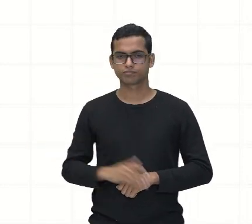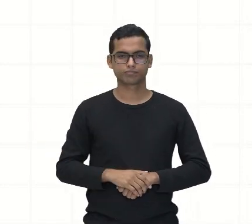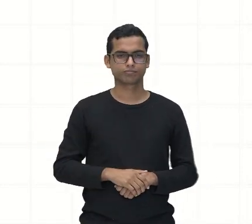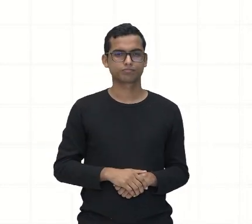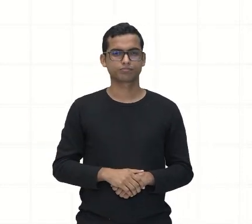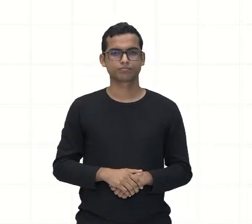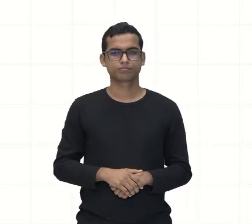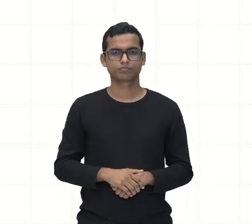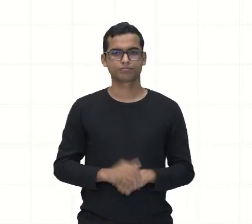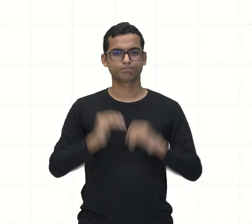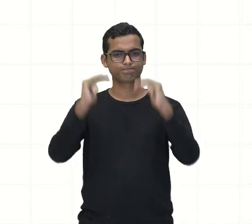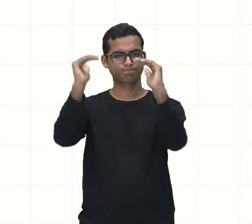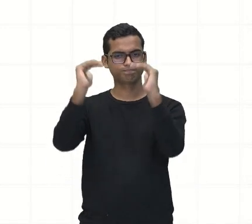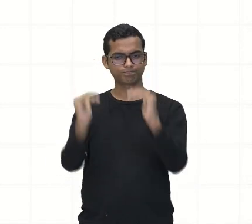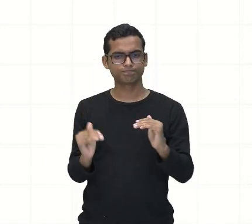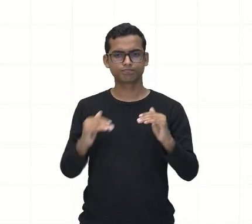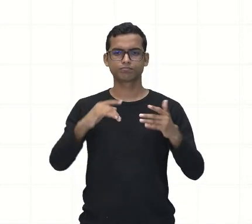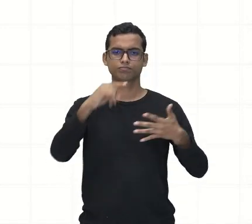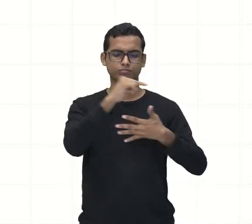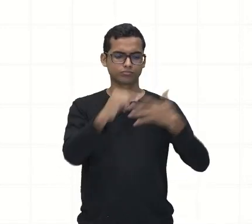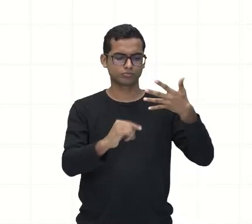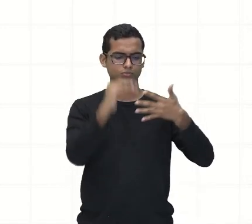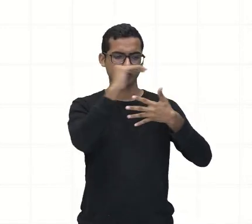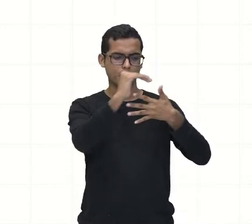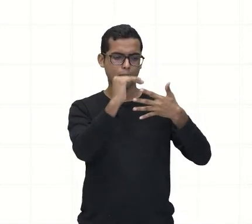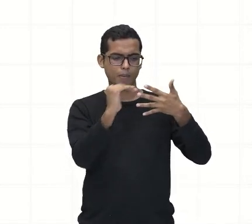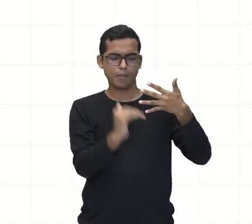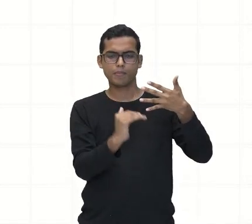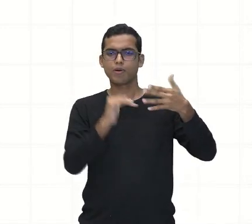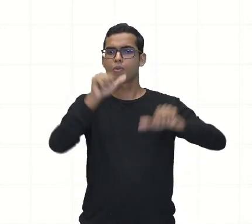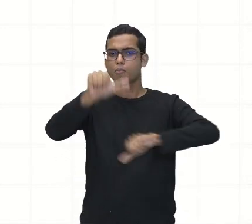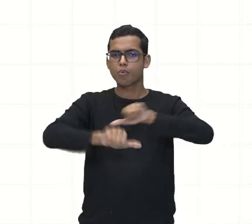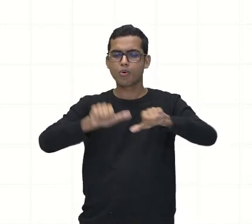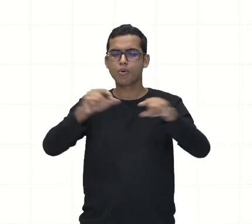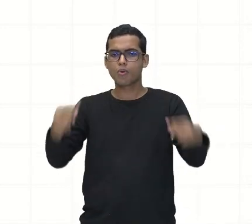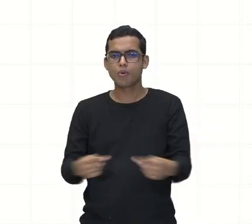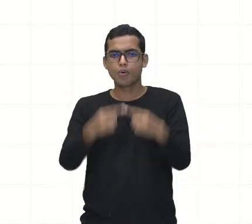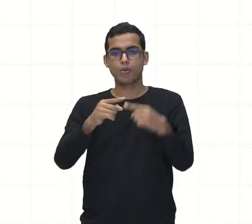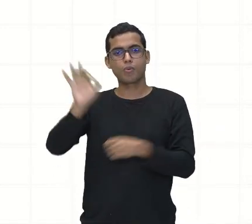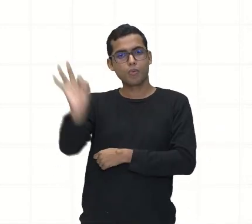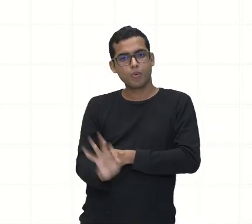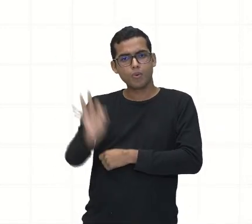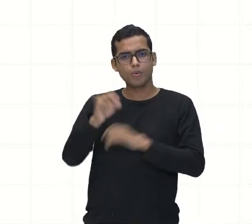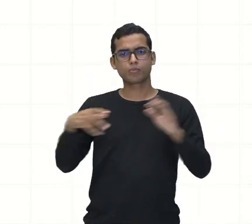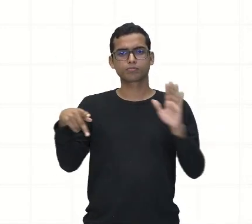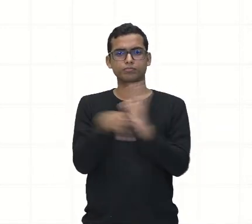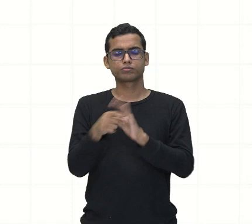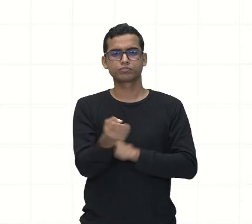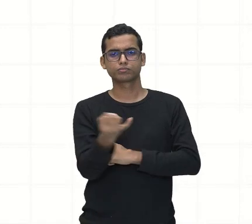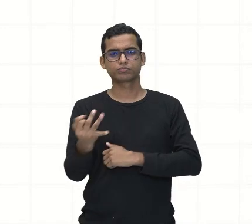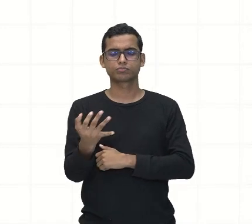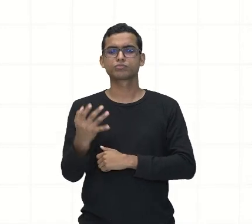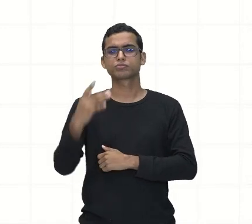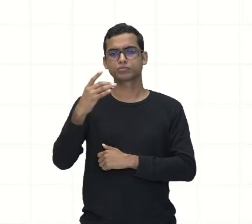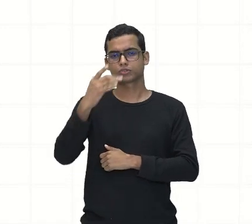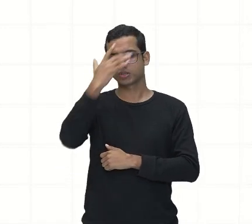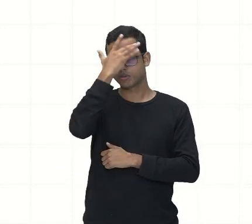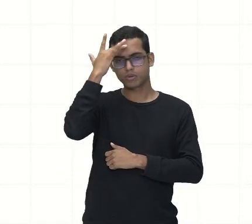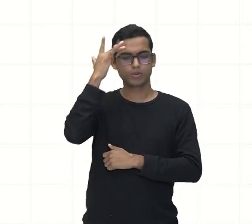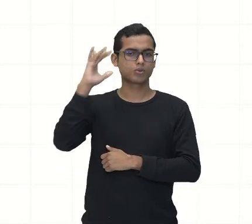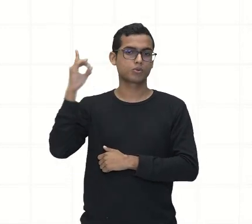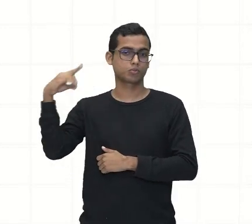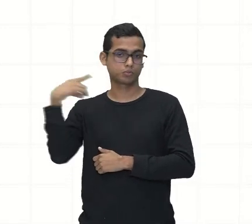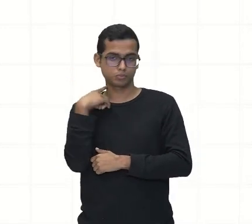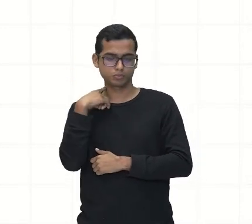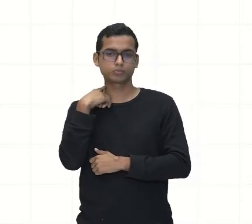né, ela vai mudando de acordo, né, com a taxa de advogados por 1.000